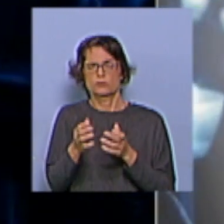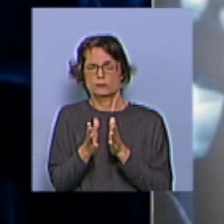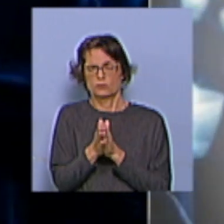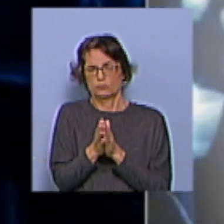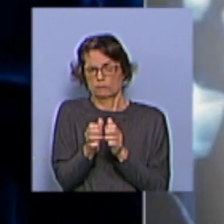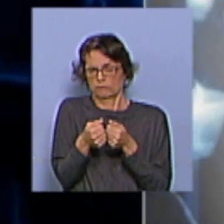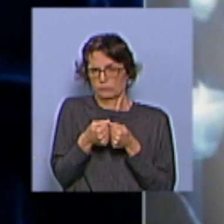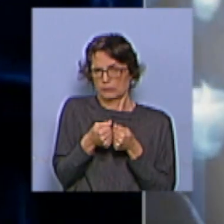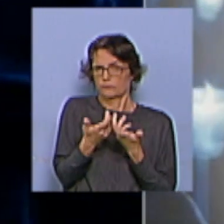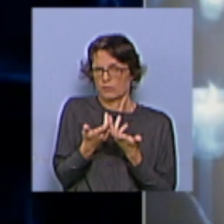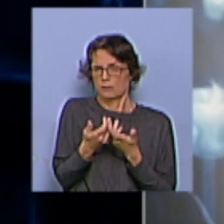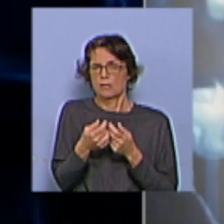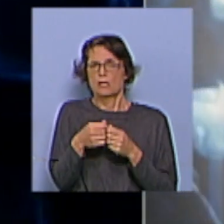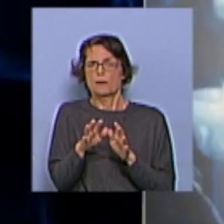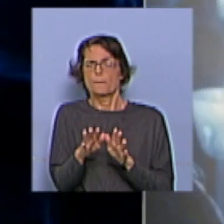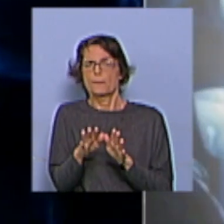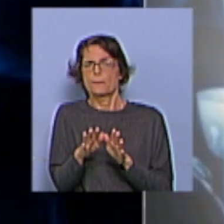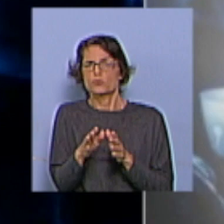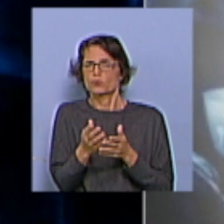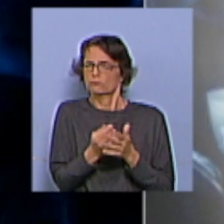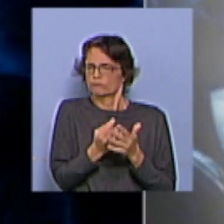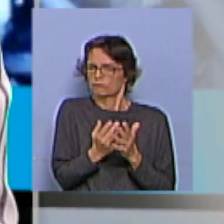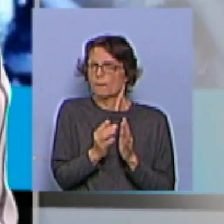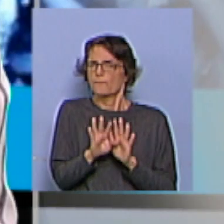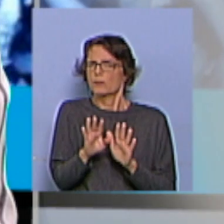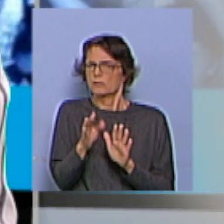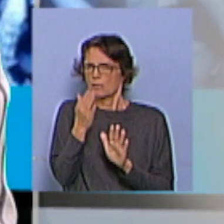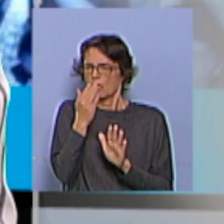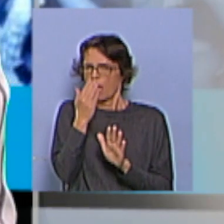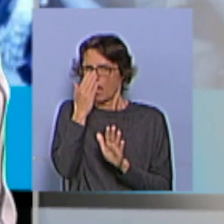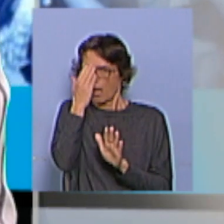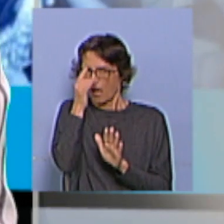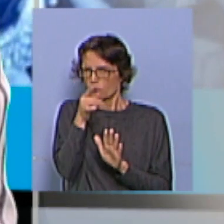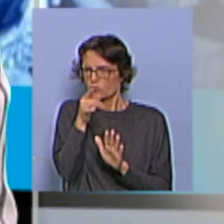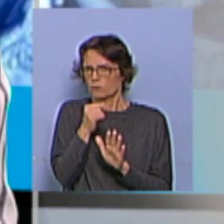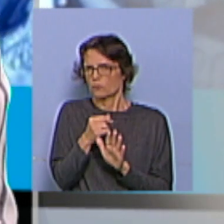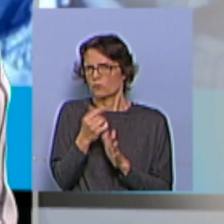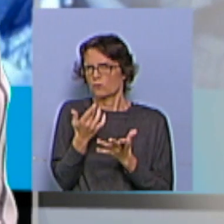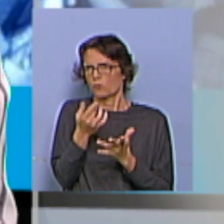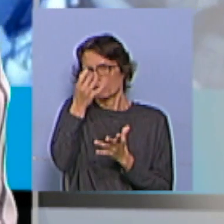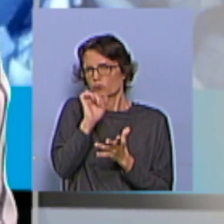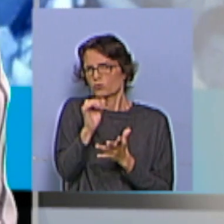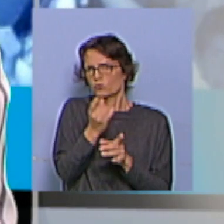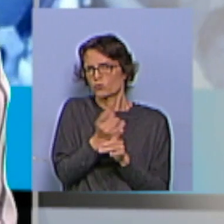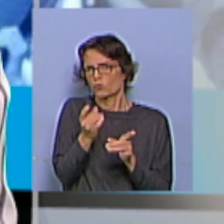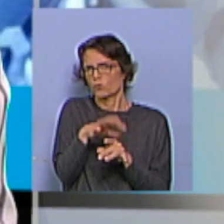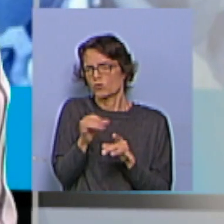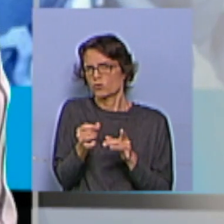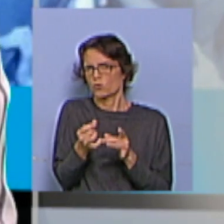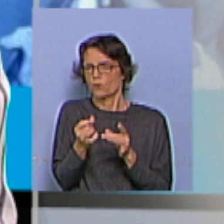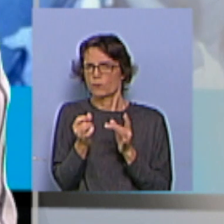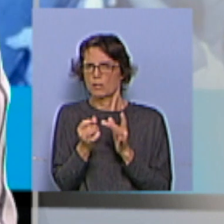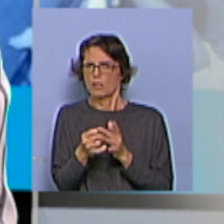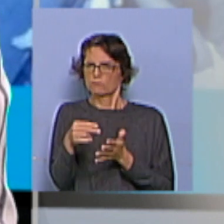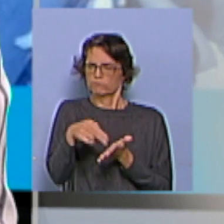existem, não é? Como é que avalias, como é que analisas, de facto, a postura, nomeadamente da Igreja Católica e de outras religiões,